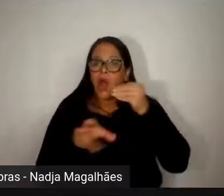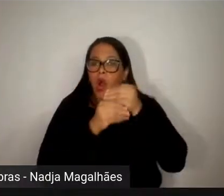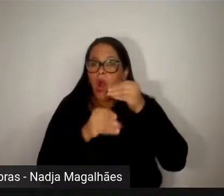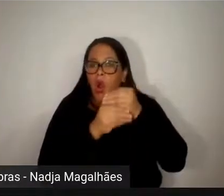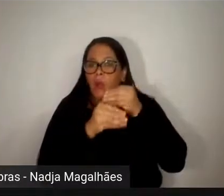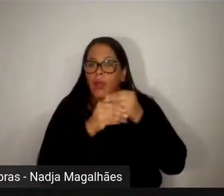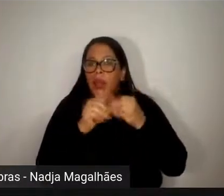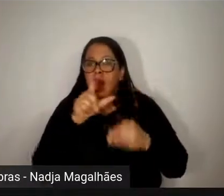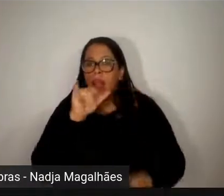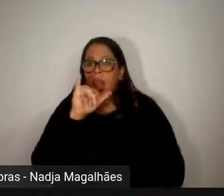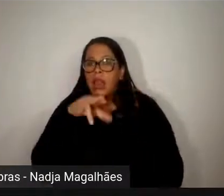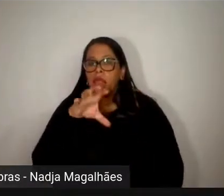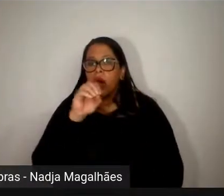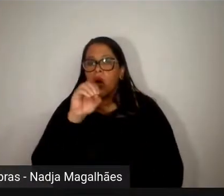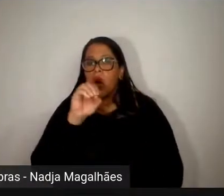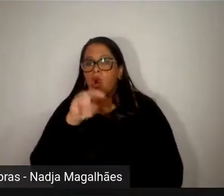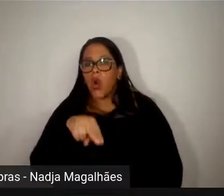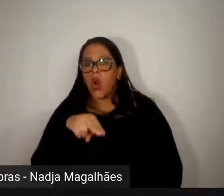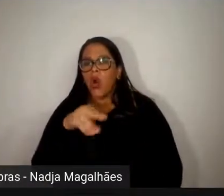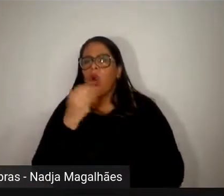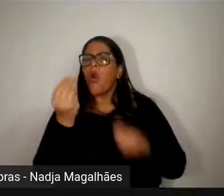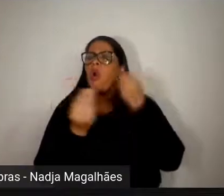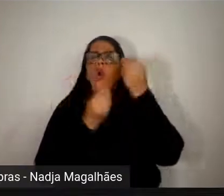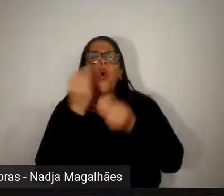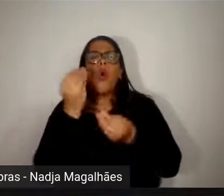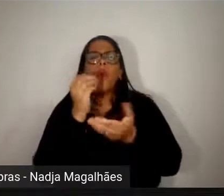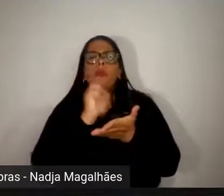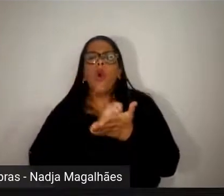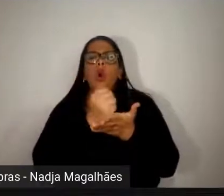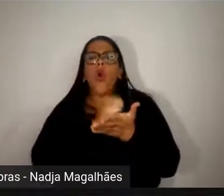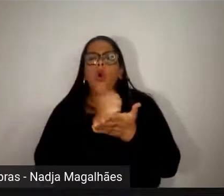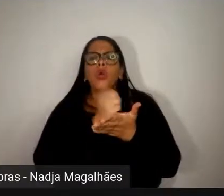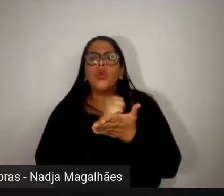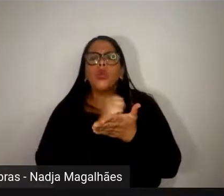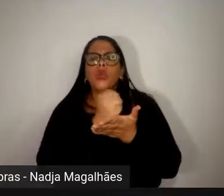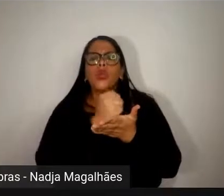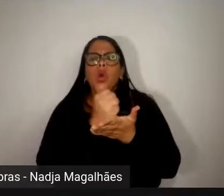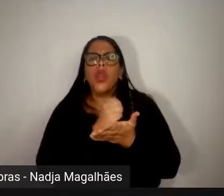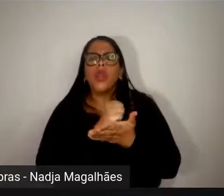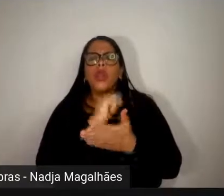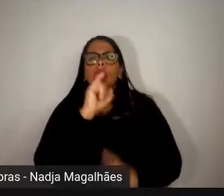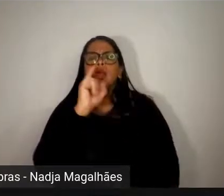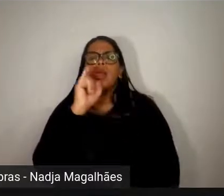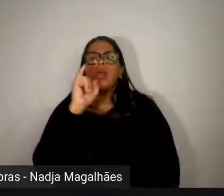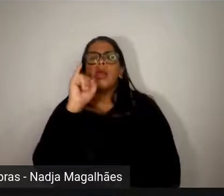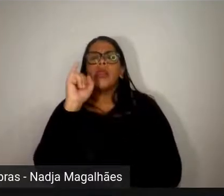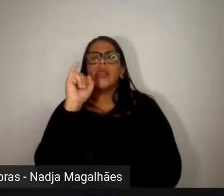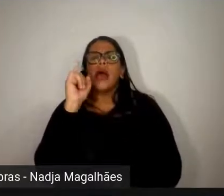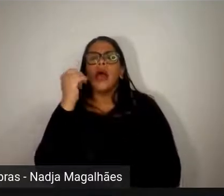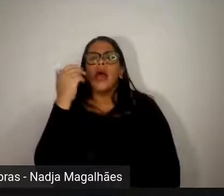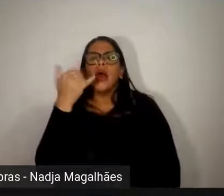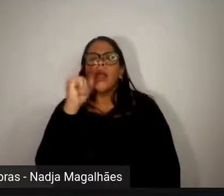da imagem, né? Tem uma das conclusões interessantes do seu trabalho é exatamente sobre